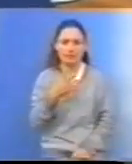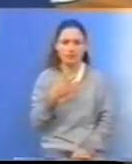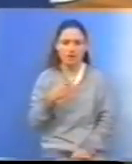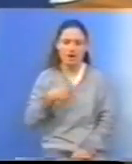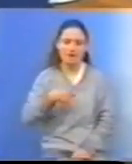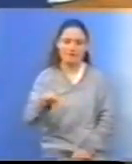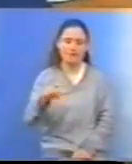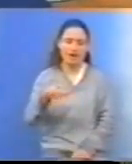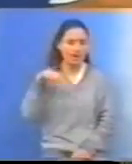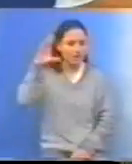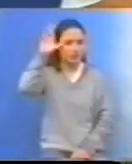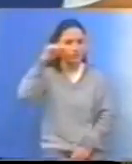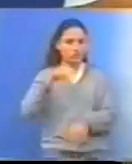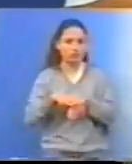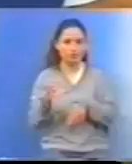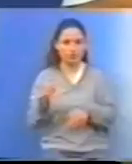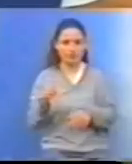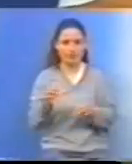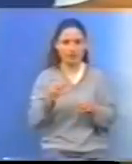A minha santidade